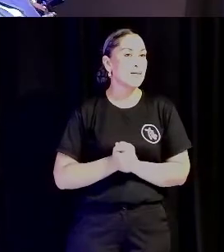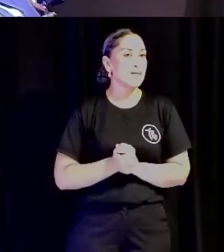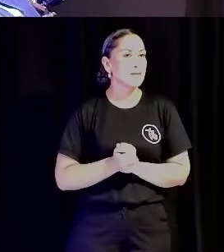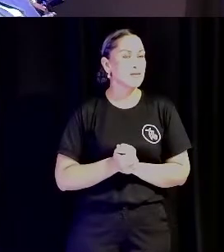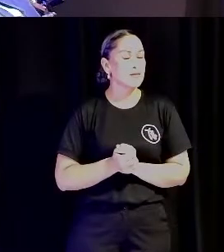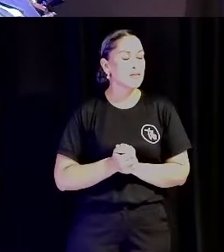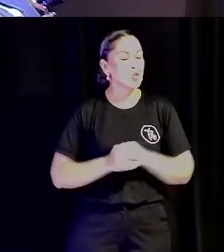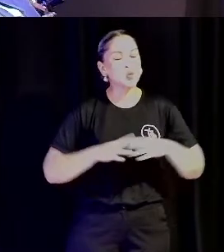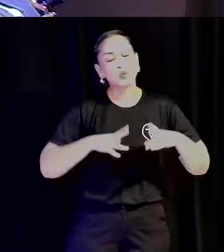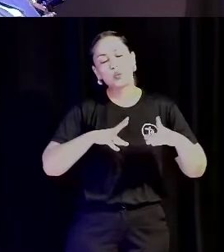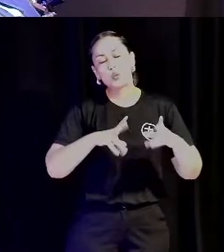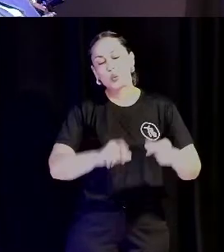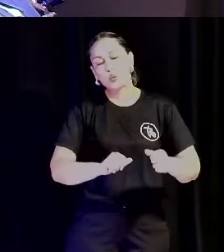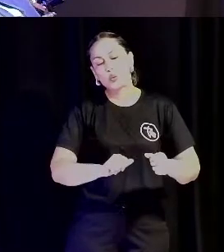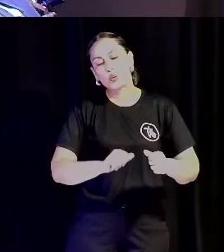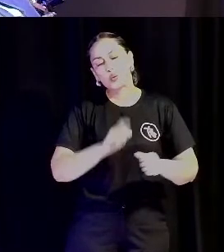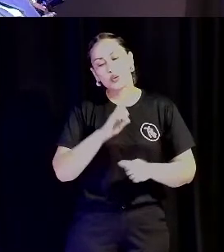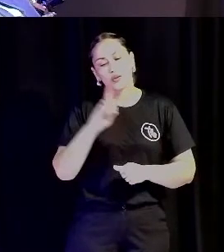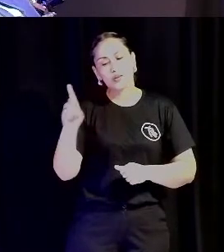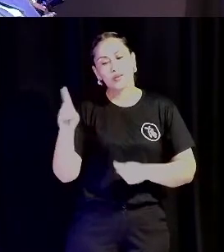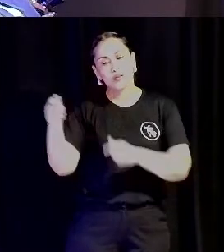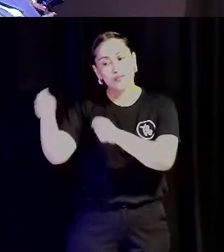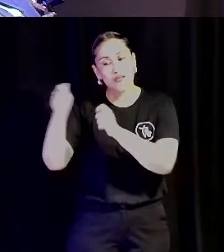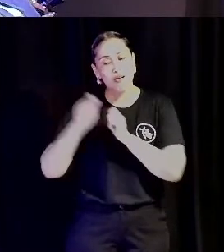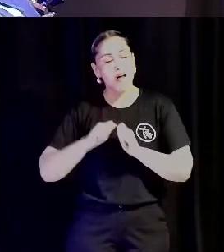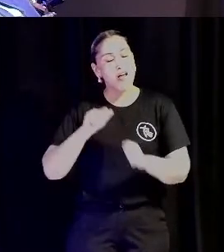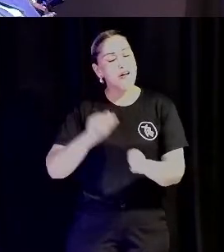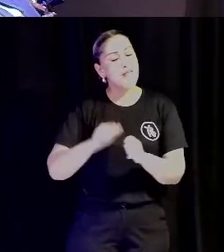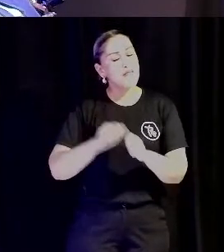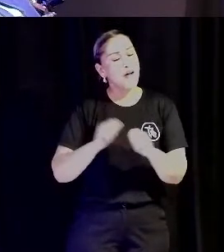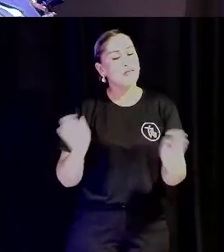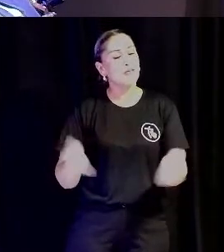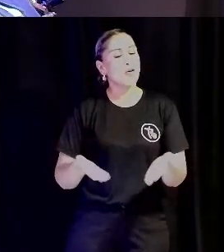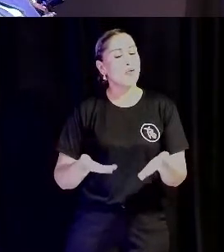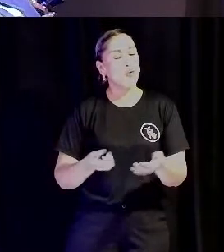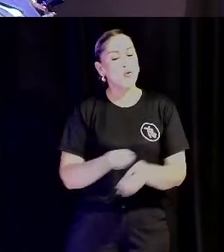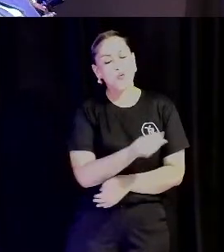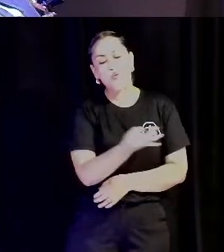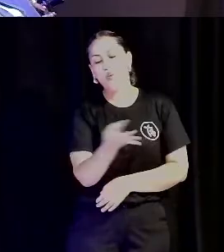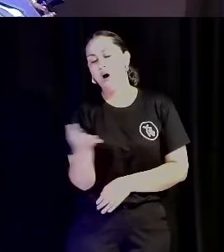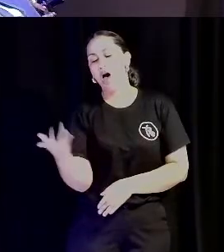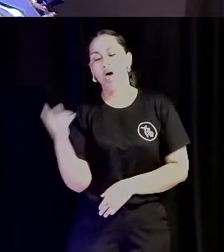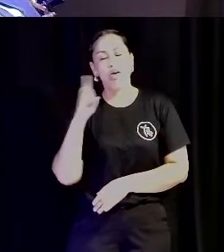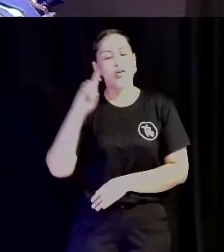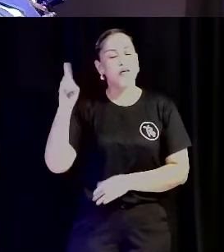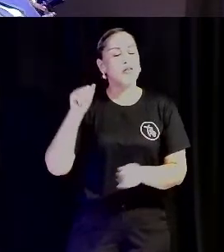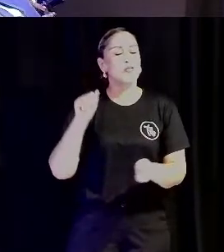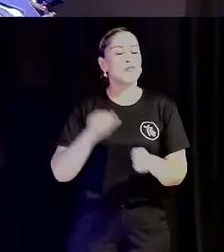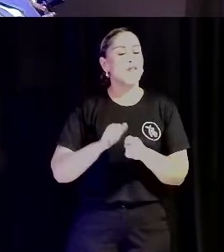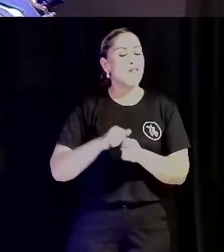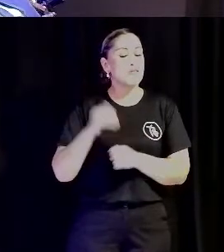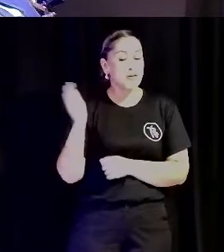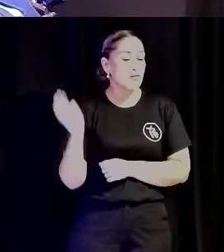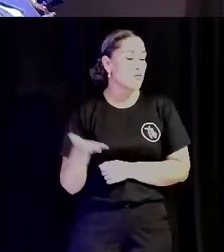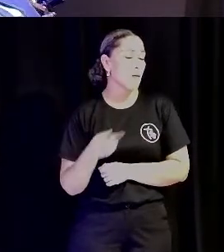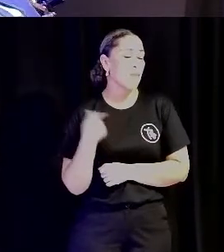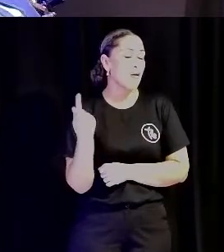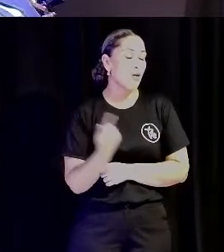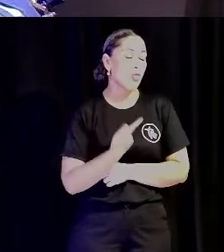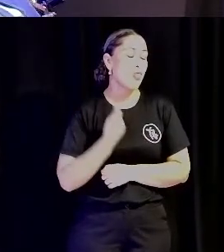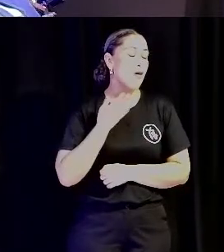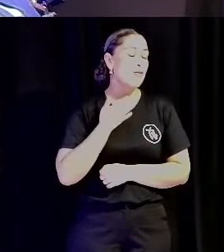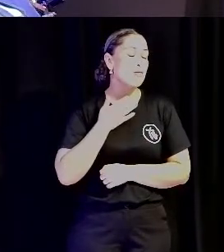e aquilo que Deus faz agora? Quantas coisas Deus já está fazendo para que desfrutemos